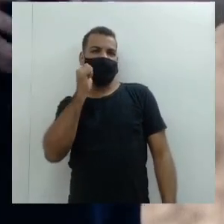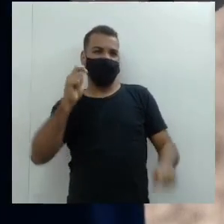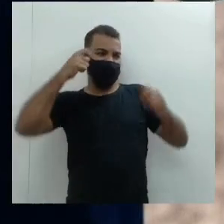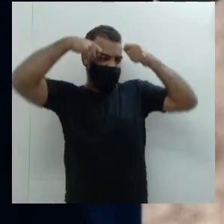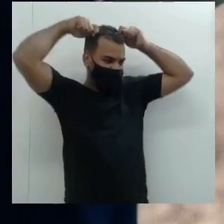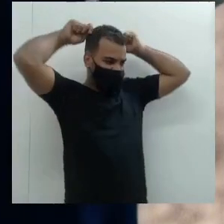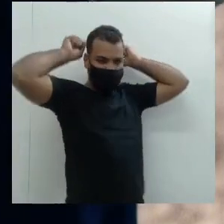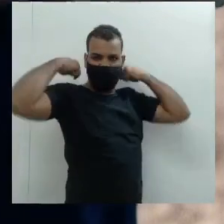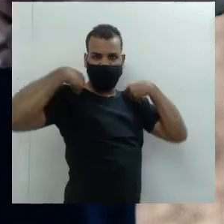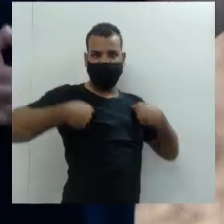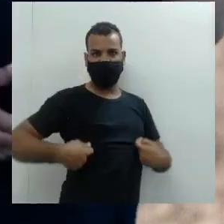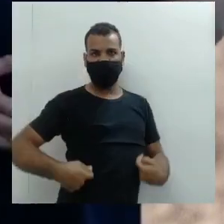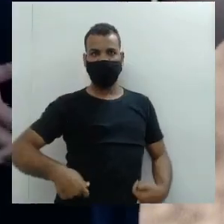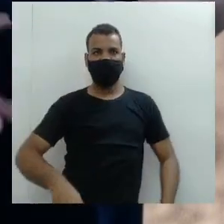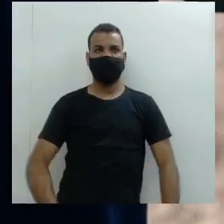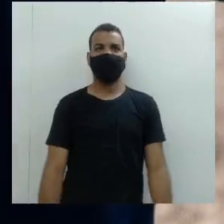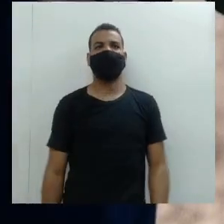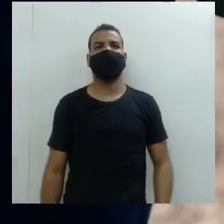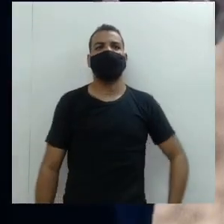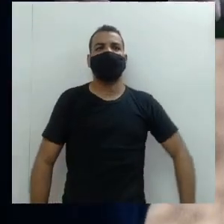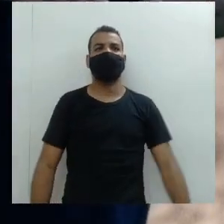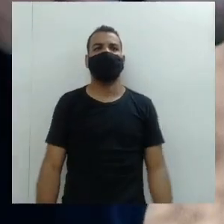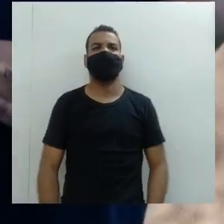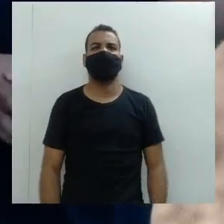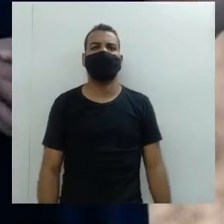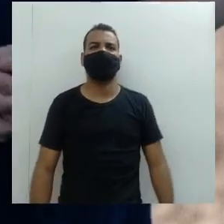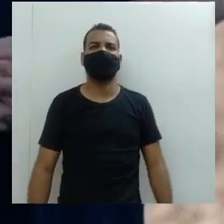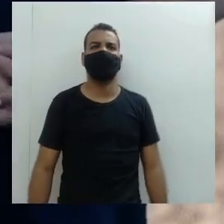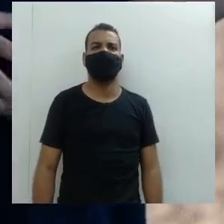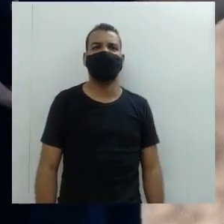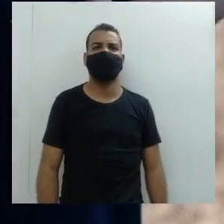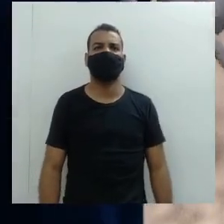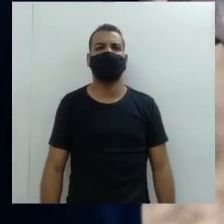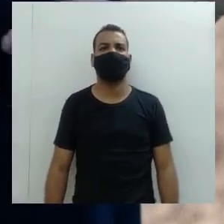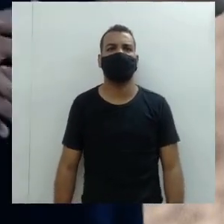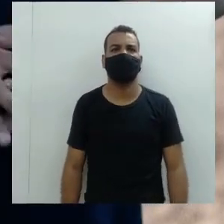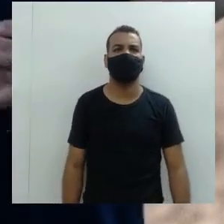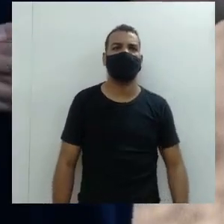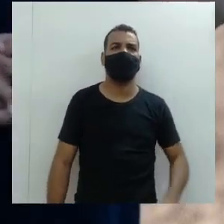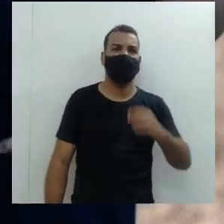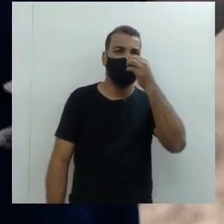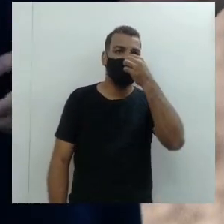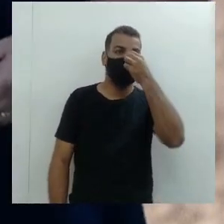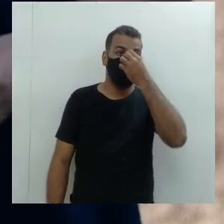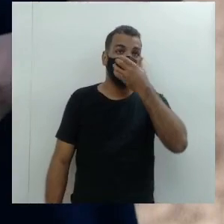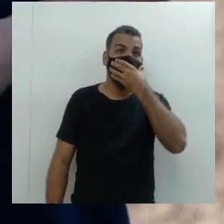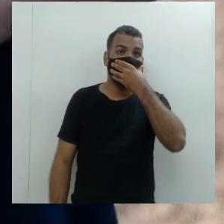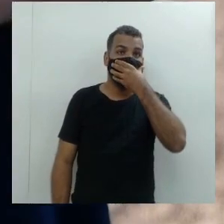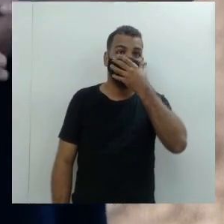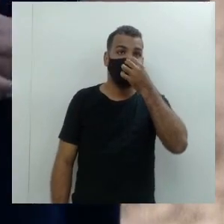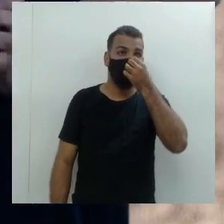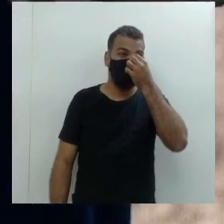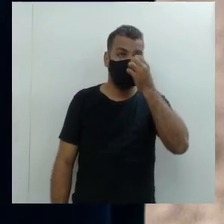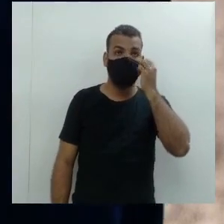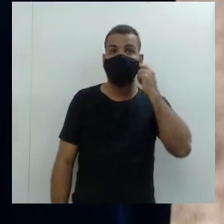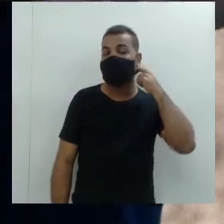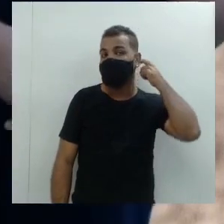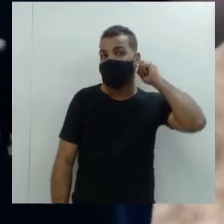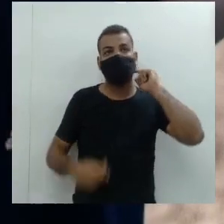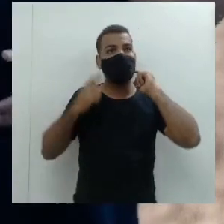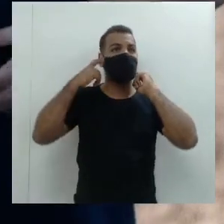A seguir a gente tem um comentário sobre outro conterrâneo, né, que é o João Cabral, né, que também já foi um alvo de